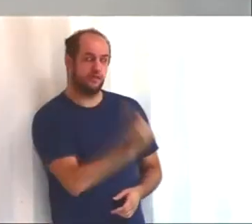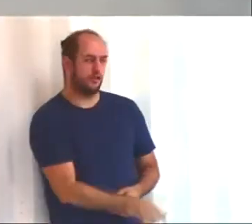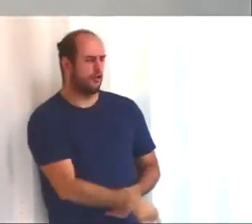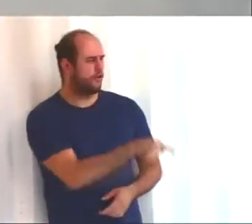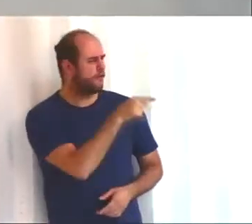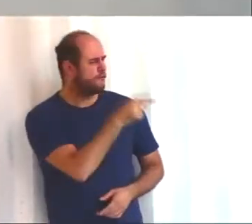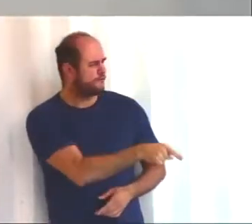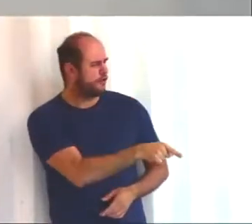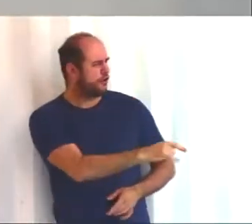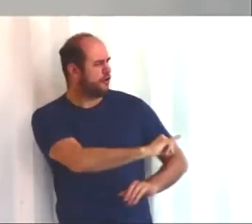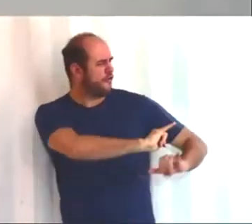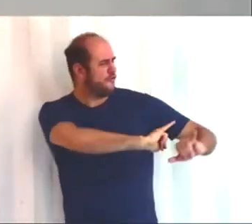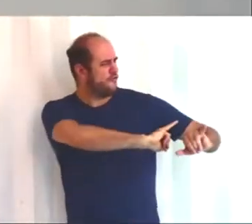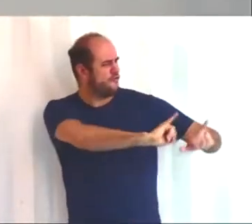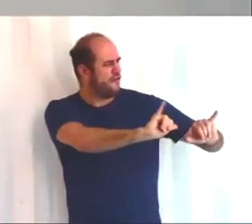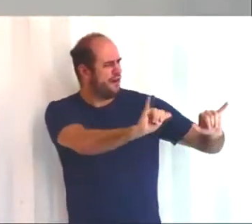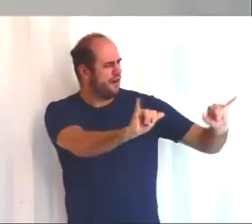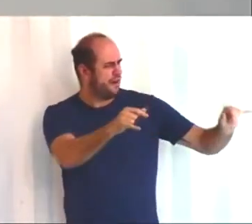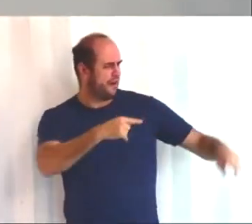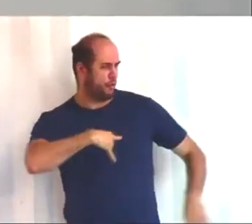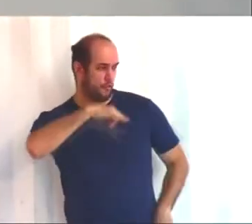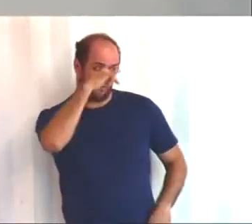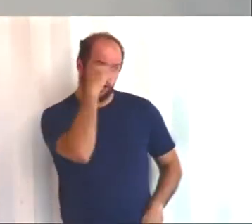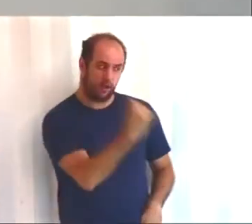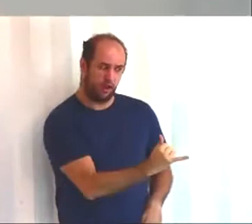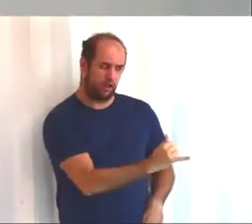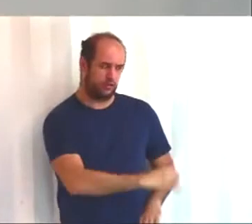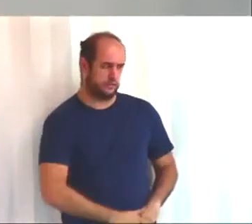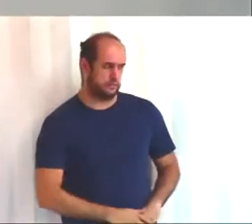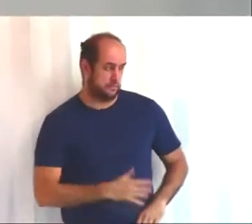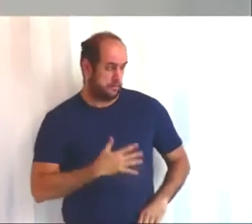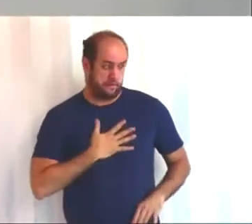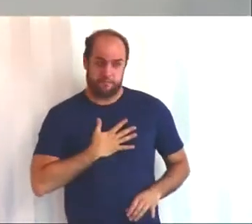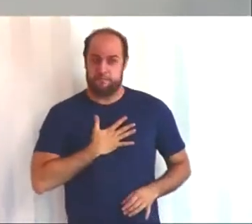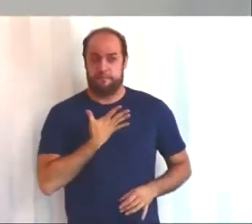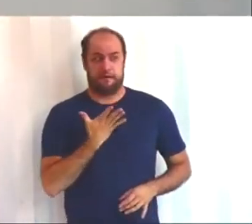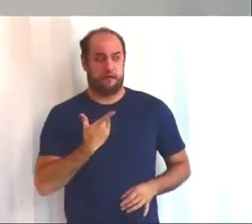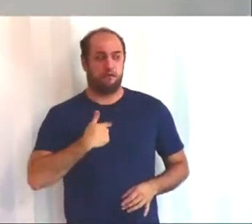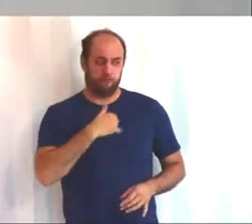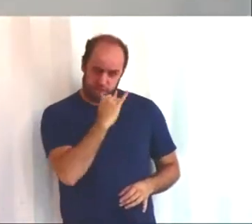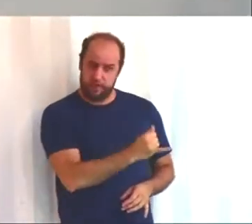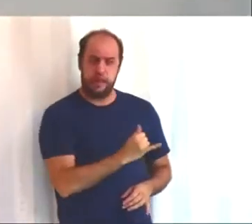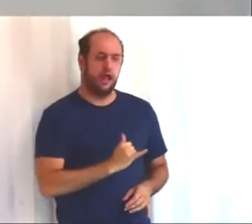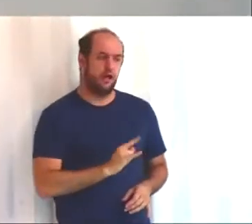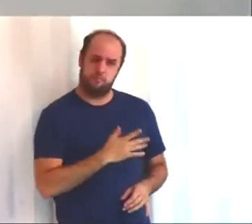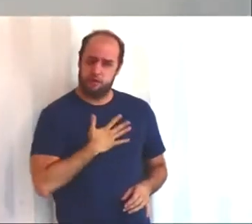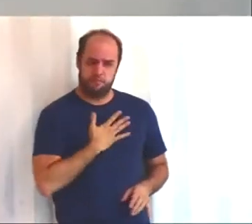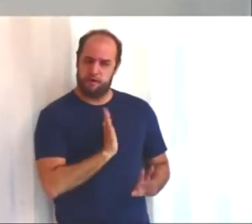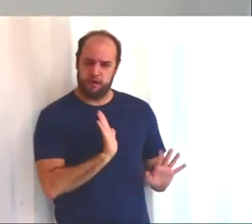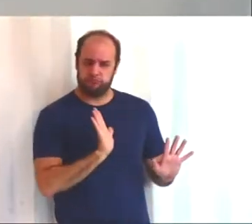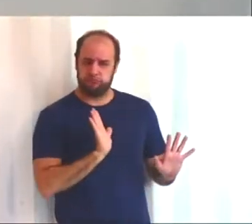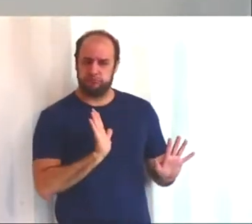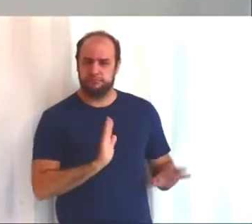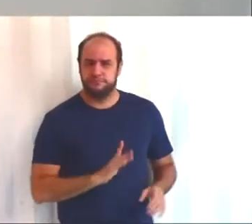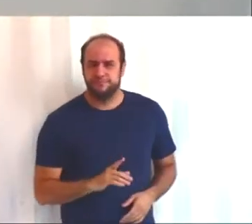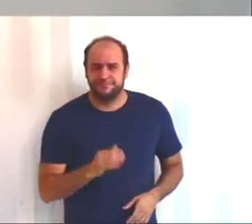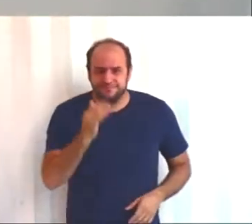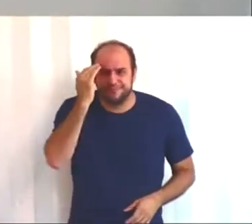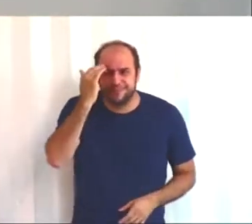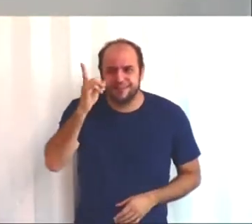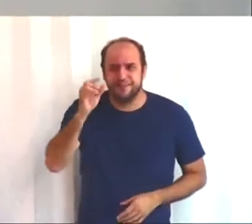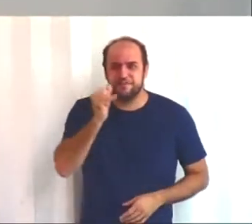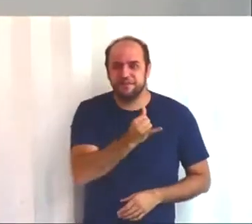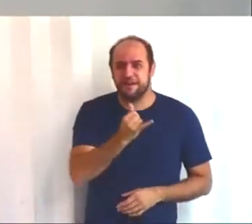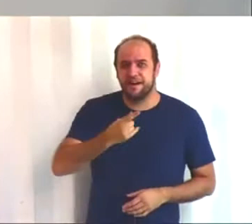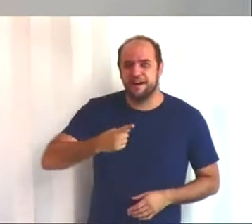dize-lhes tudo quanto eu te mandar. Não te espantes com o que eu vou te falar. É como se Deus dissesse para